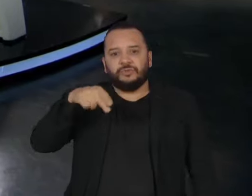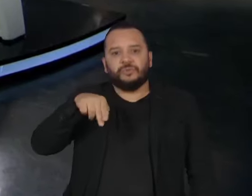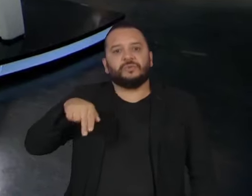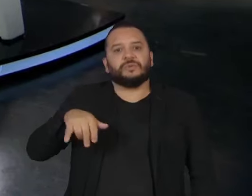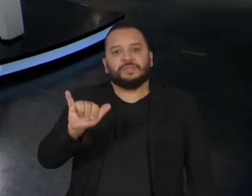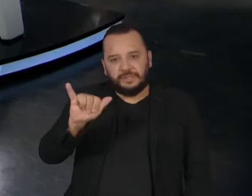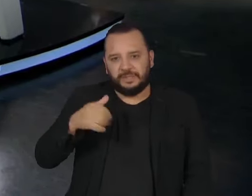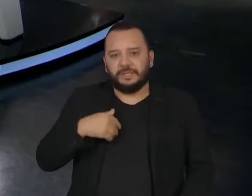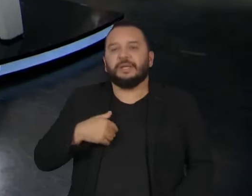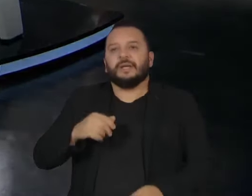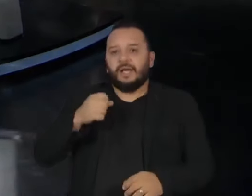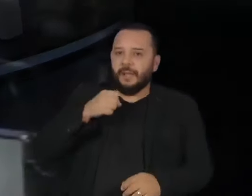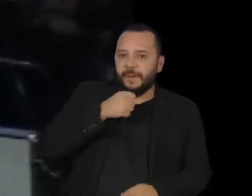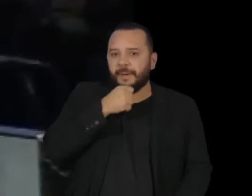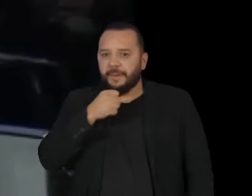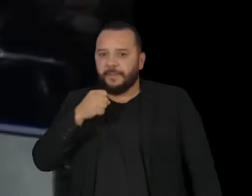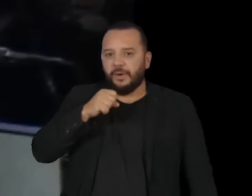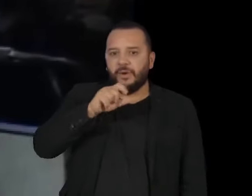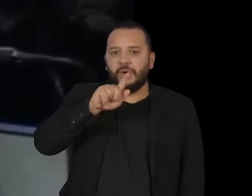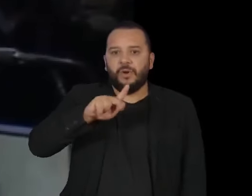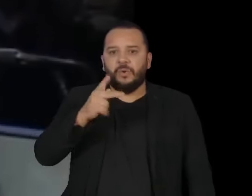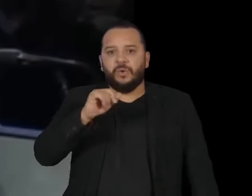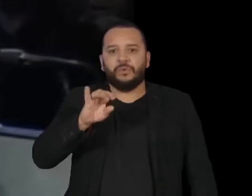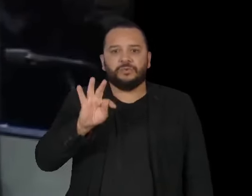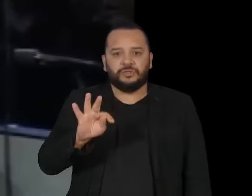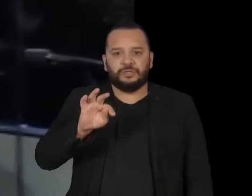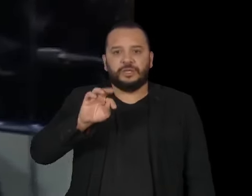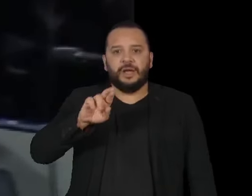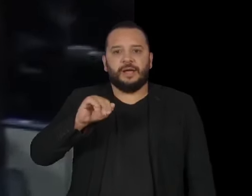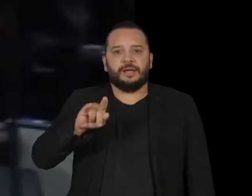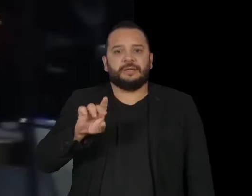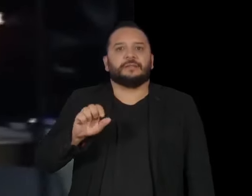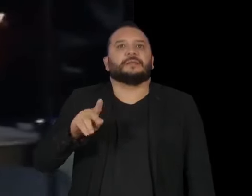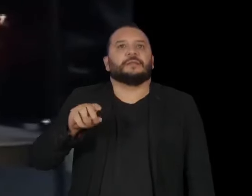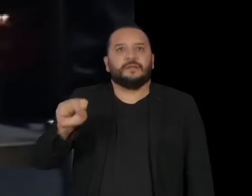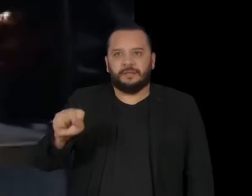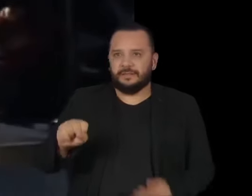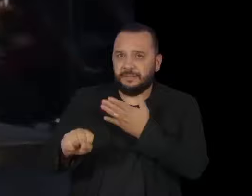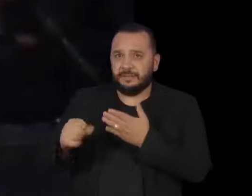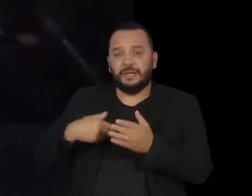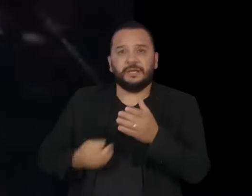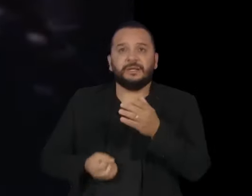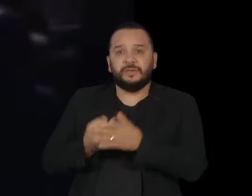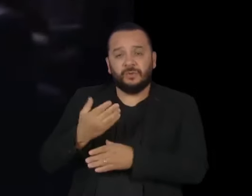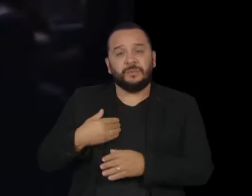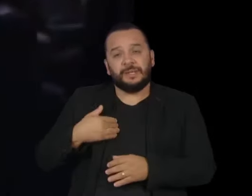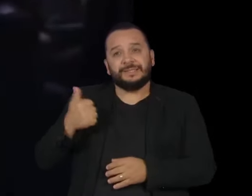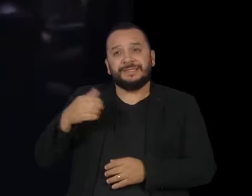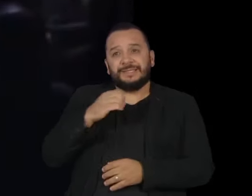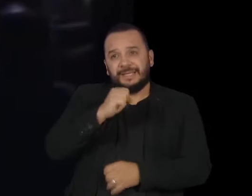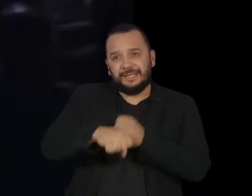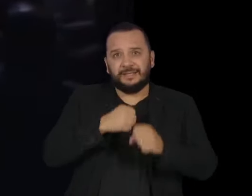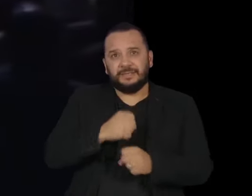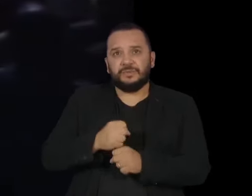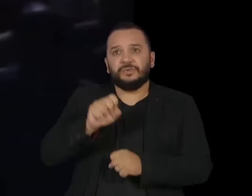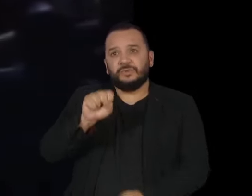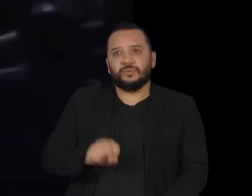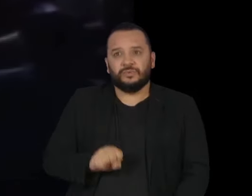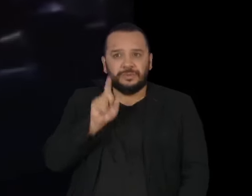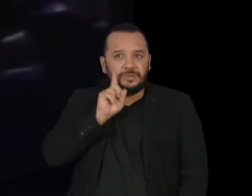Riders in the Sky. É um clássico do estilo musical surgido há mais de um século no sul dos Estados Unidos. O cantor, que morreu